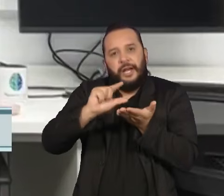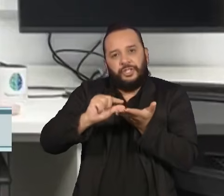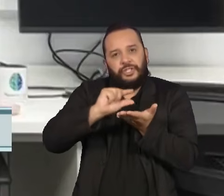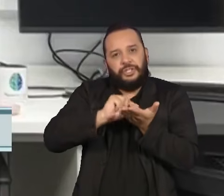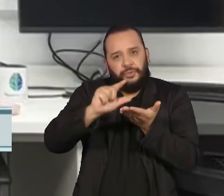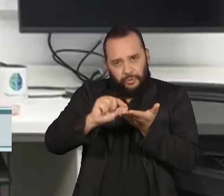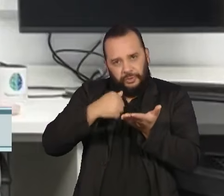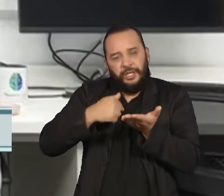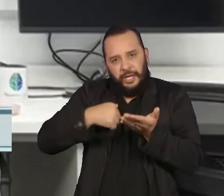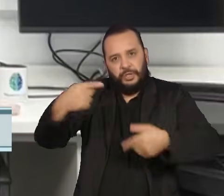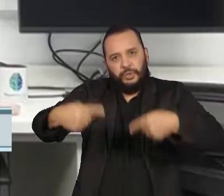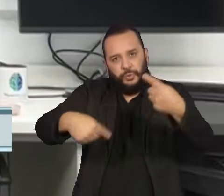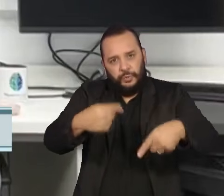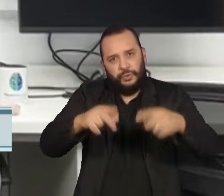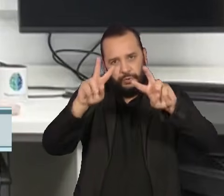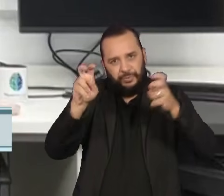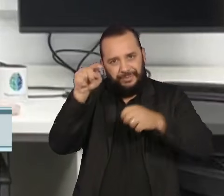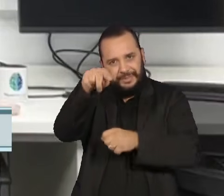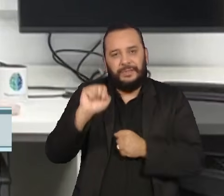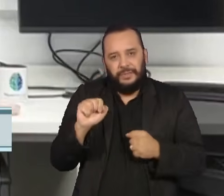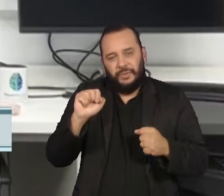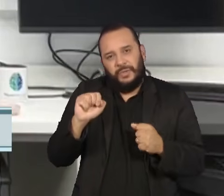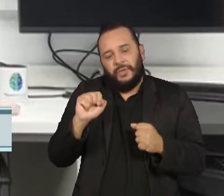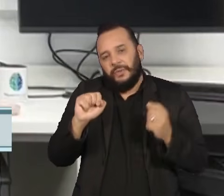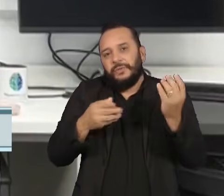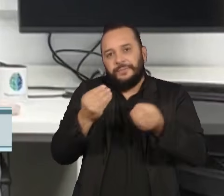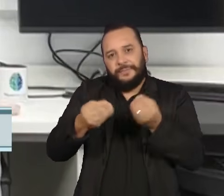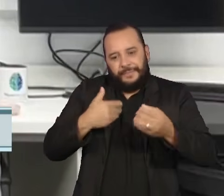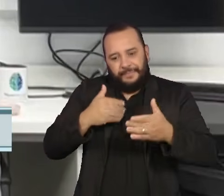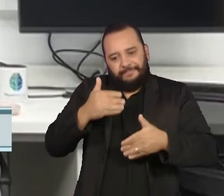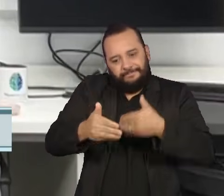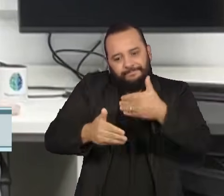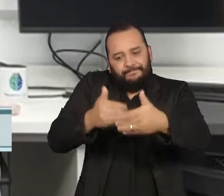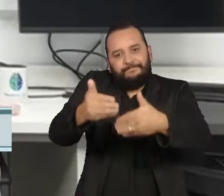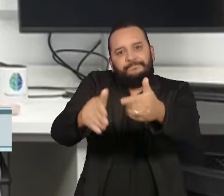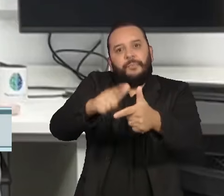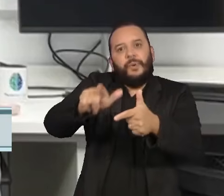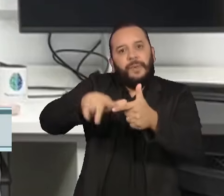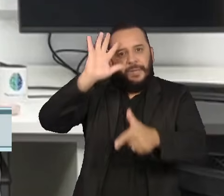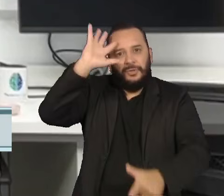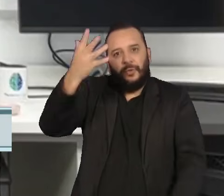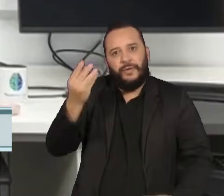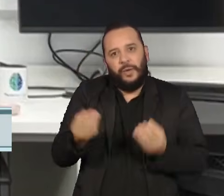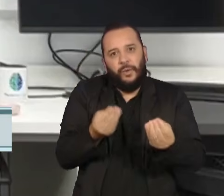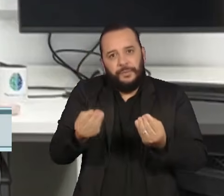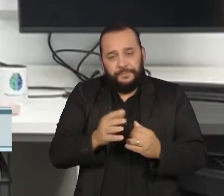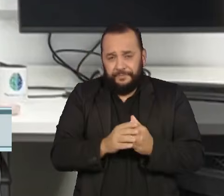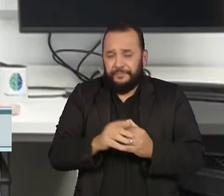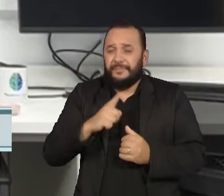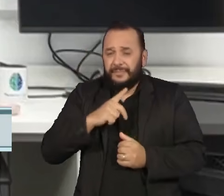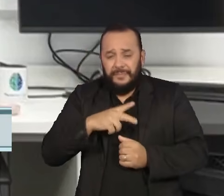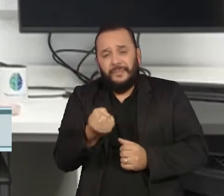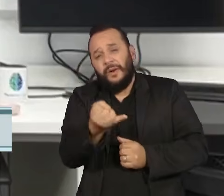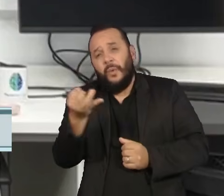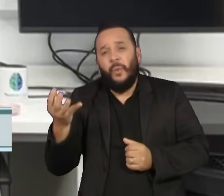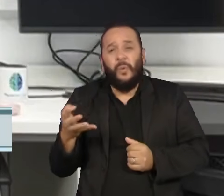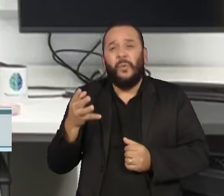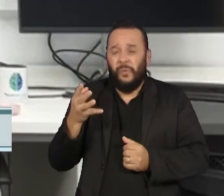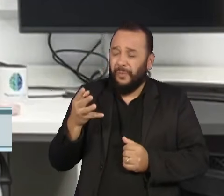um direcionamento para o campo, né, em termos de próximos passos. Existem alguns relatos de caso